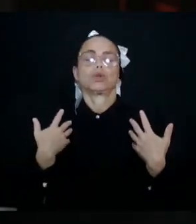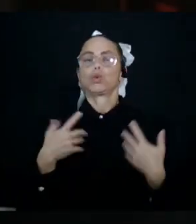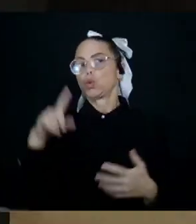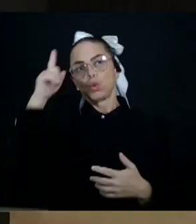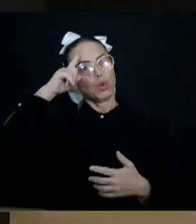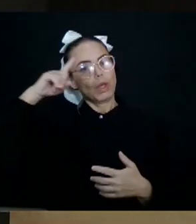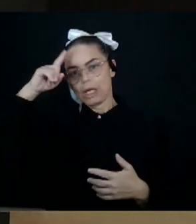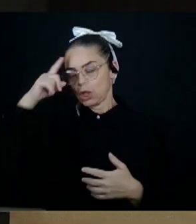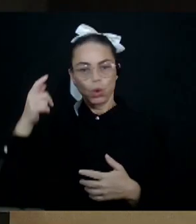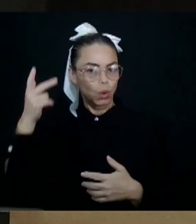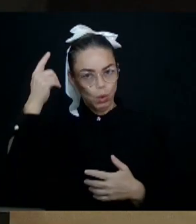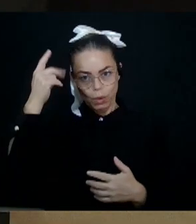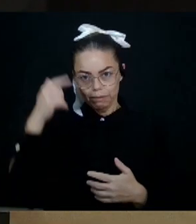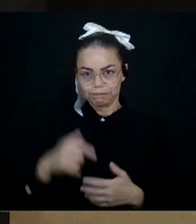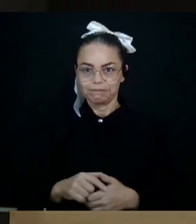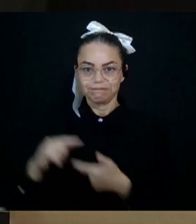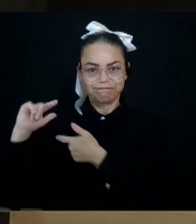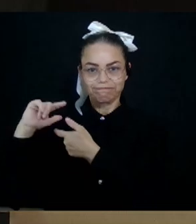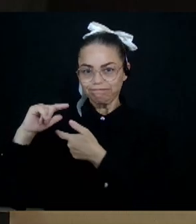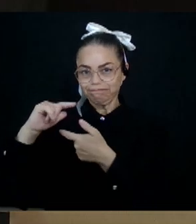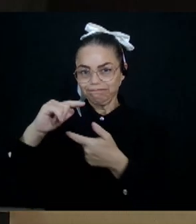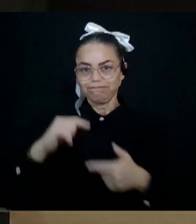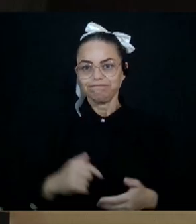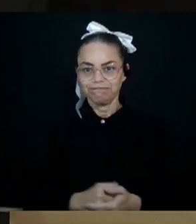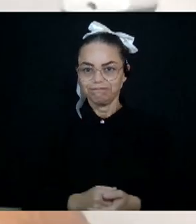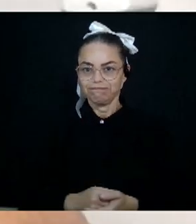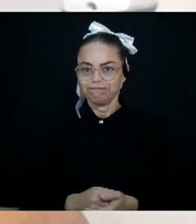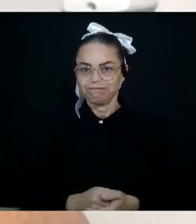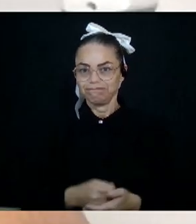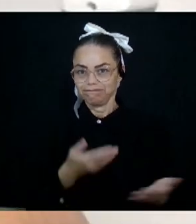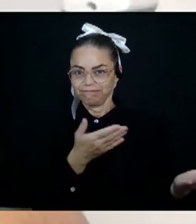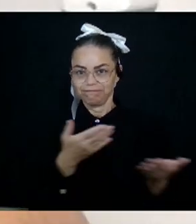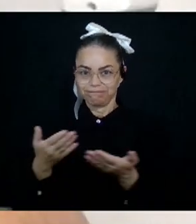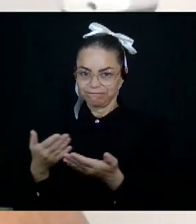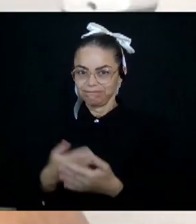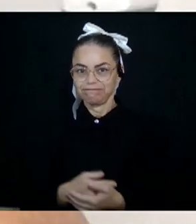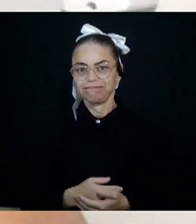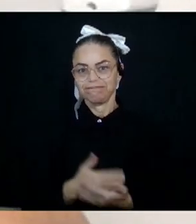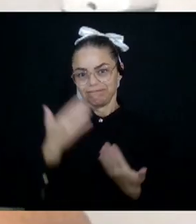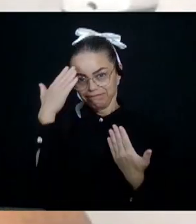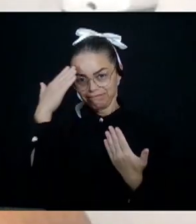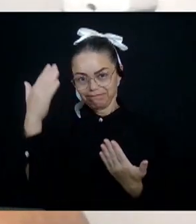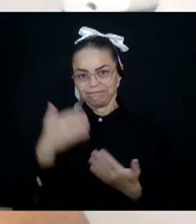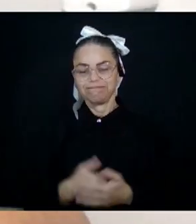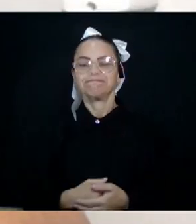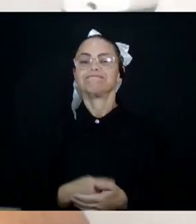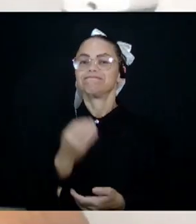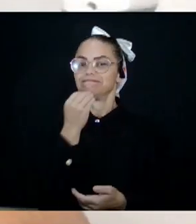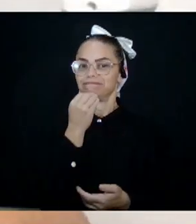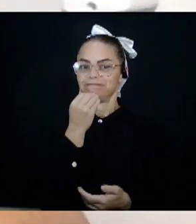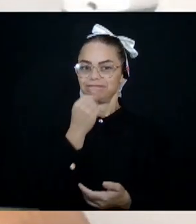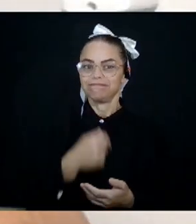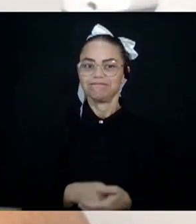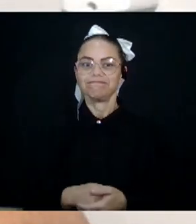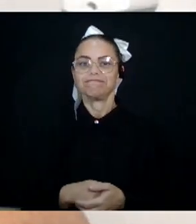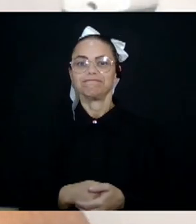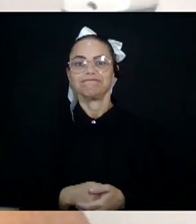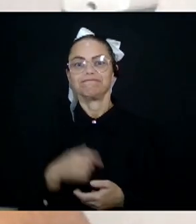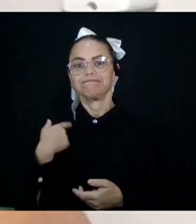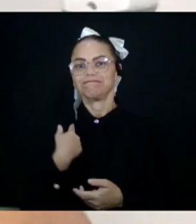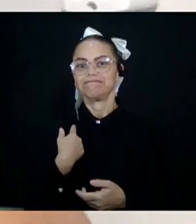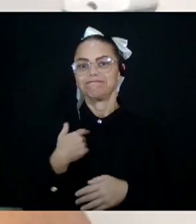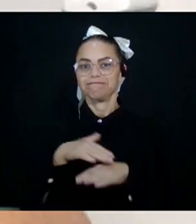bom dia! Oi, Fabiana, muito obrigada pelo convite, primeiramente. E vamos conversar sobre